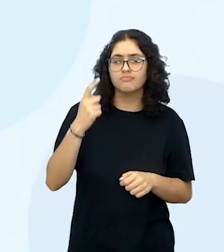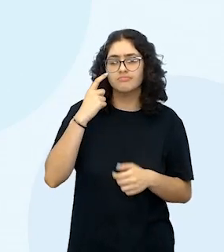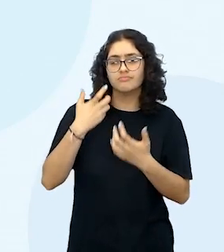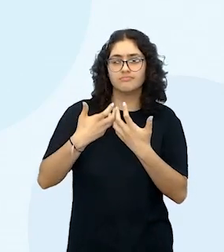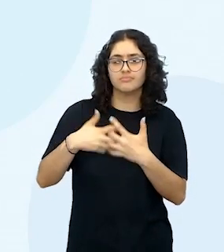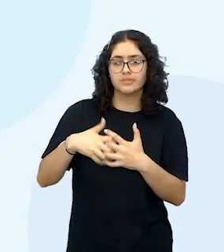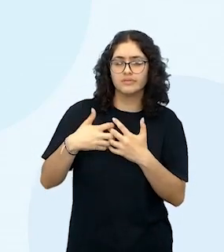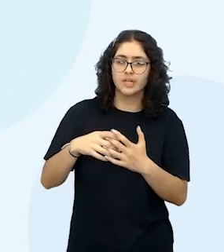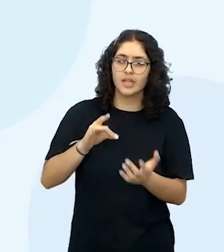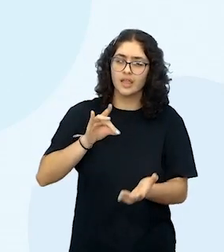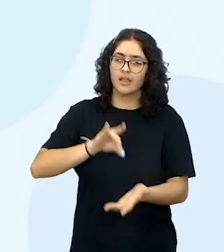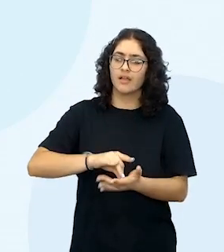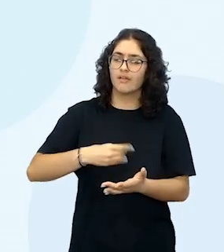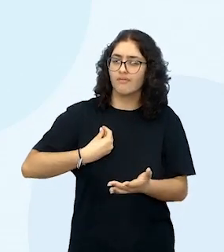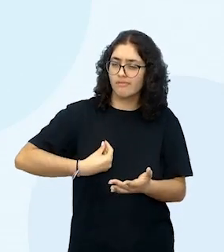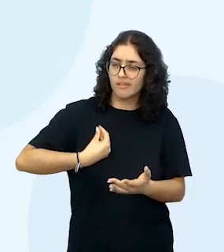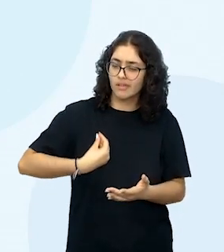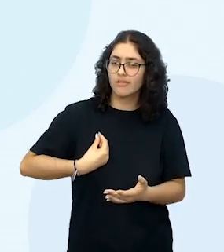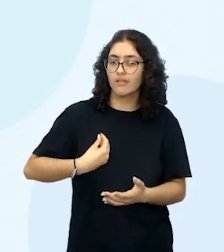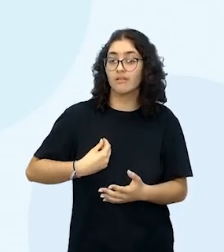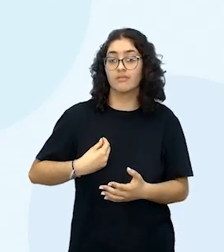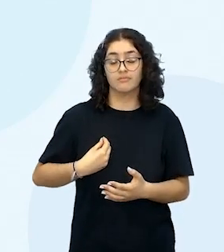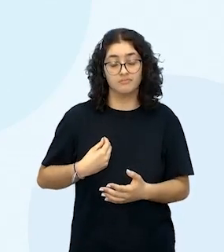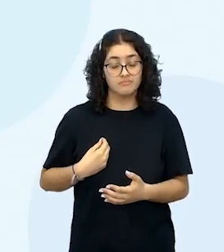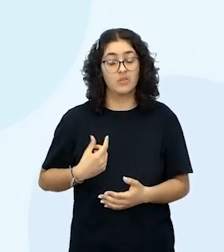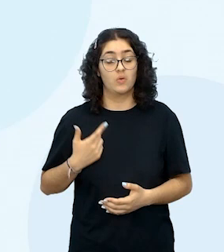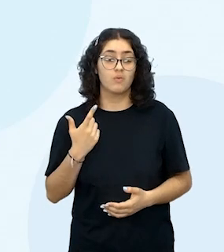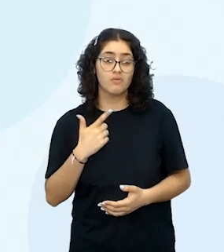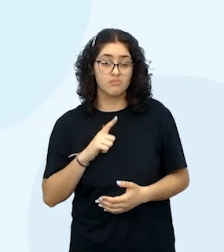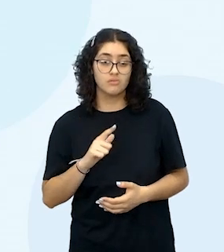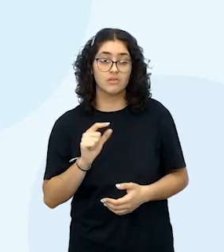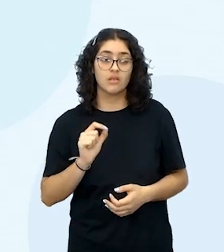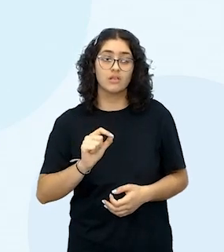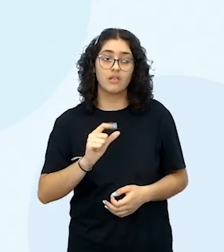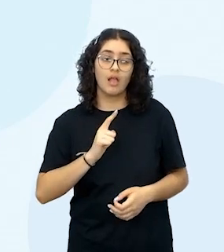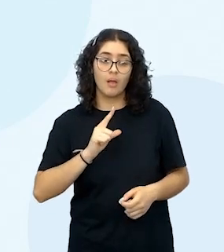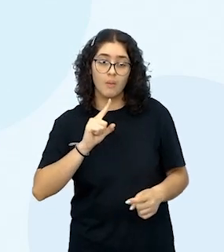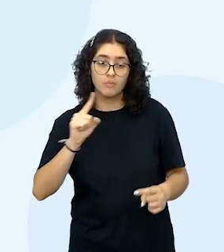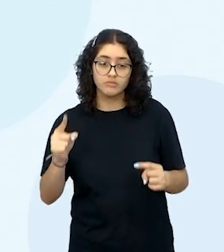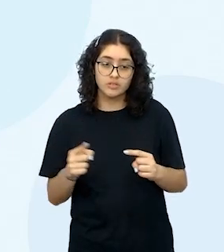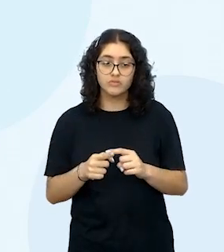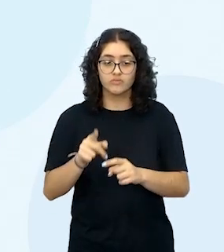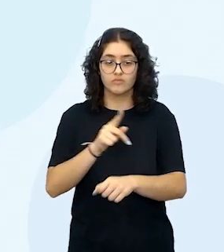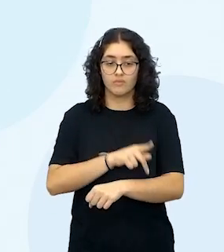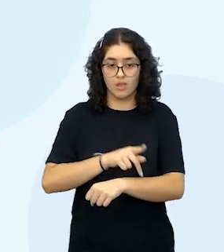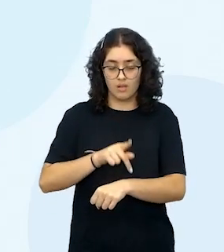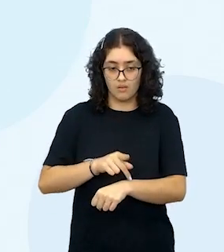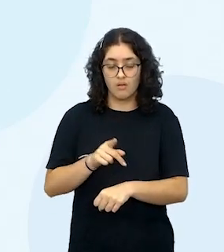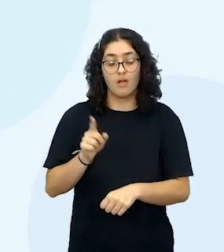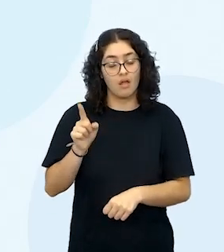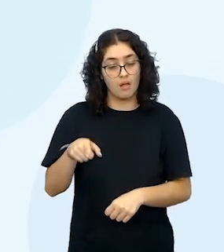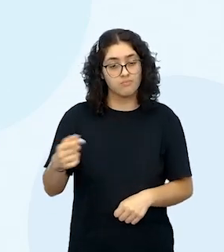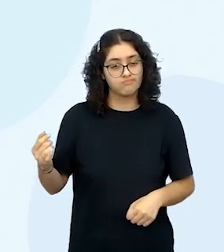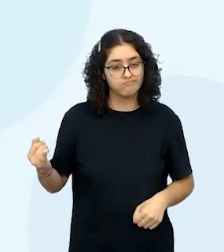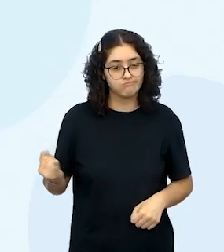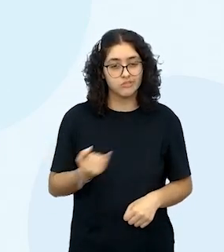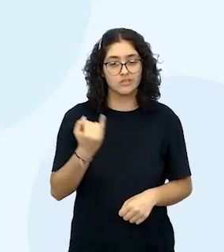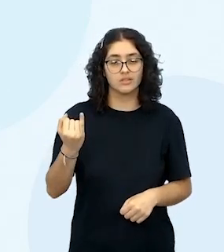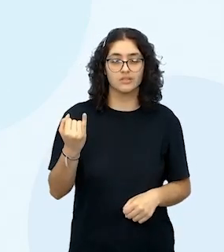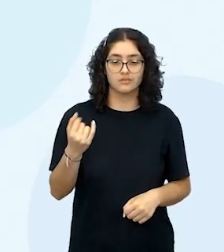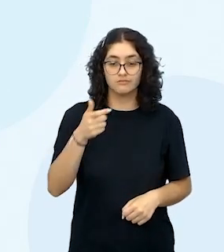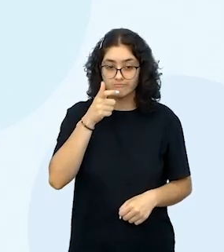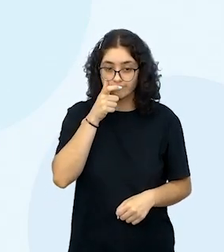sobre a realidade que nos cerca, né? E isso é feito a partir de uma intencionalidade pedagógica, o que também é muito